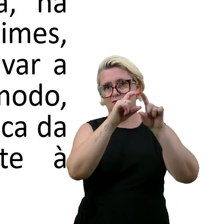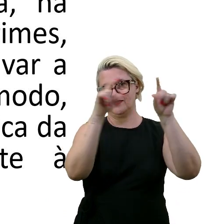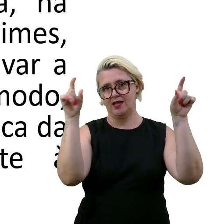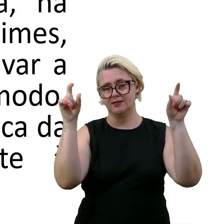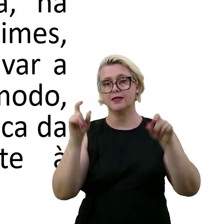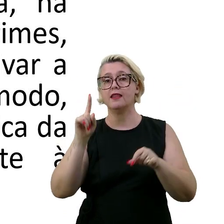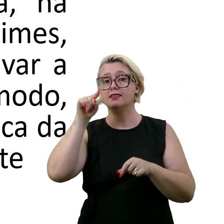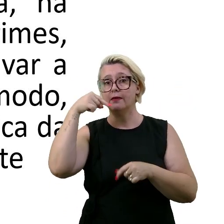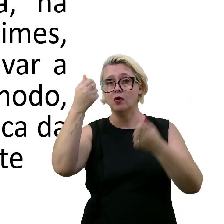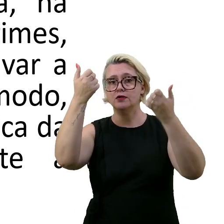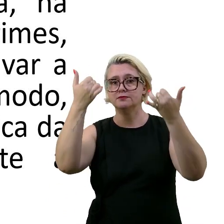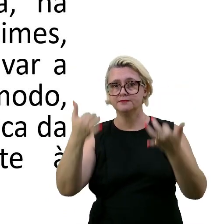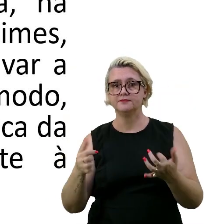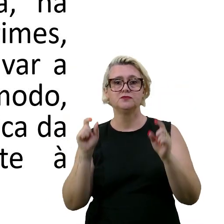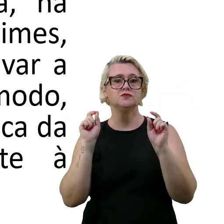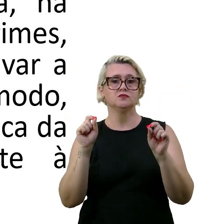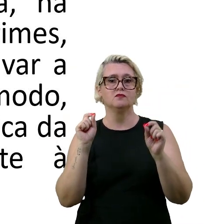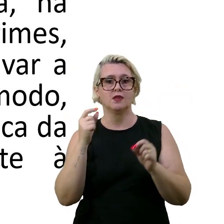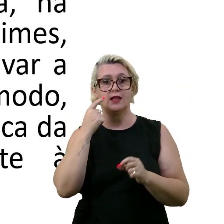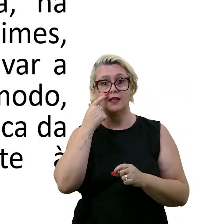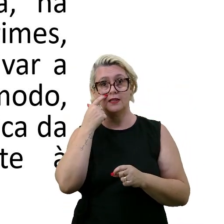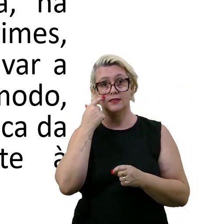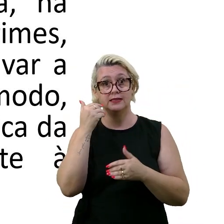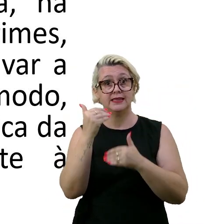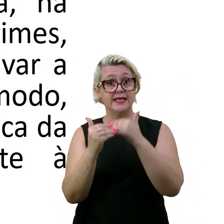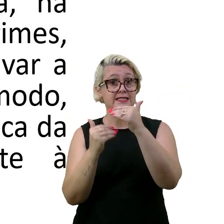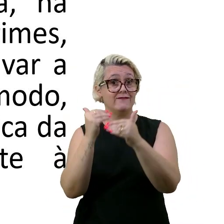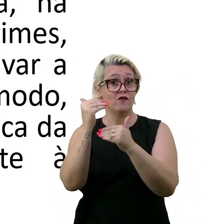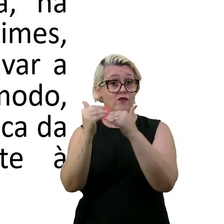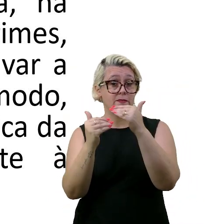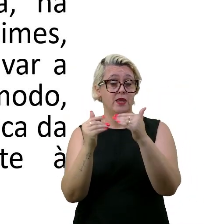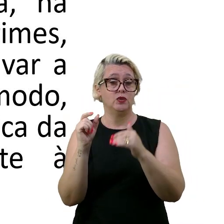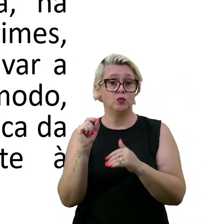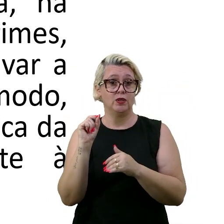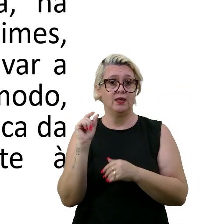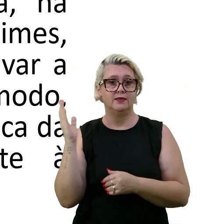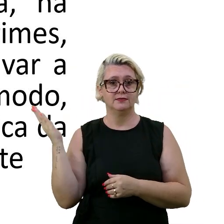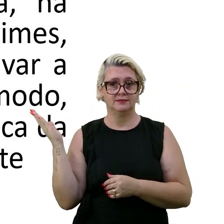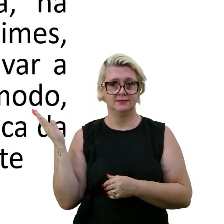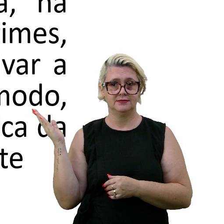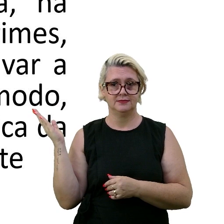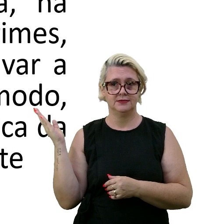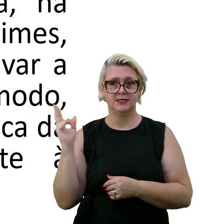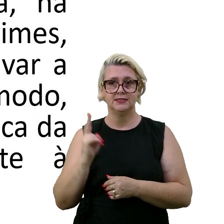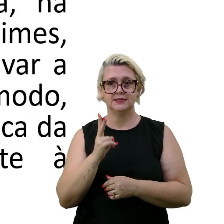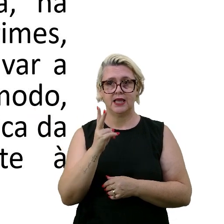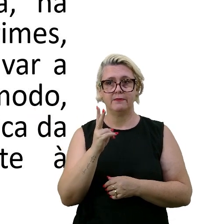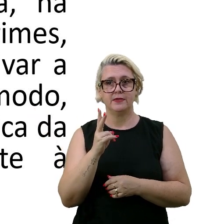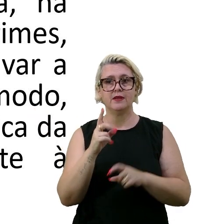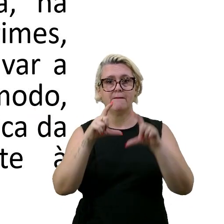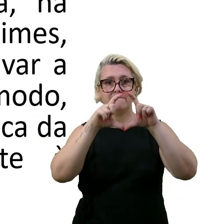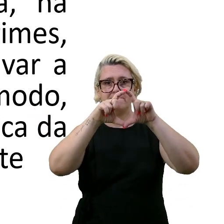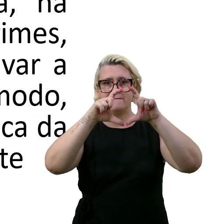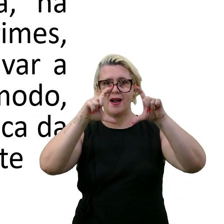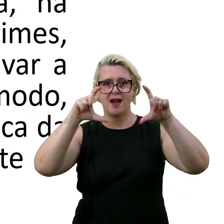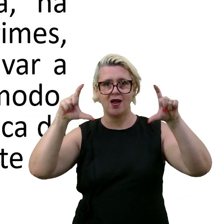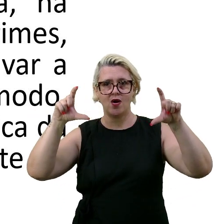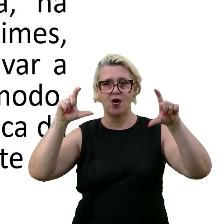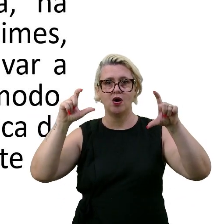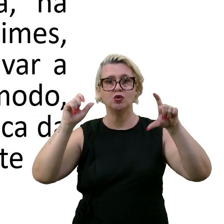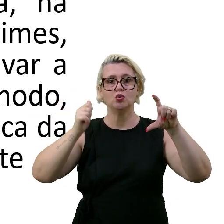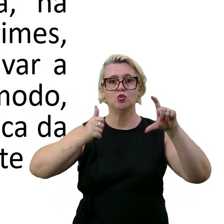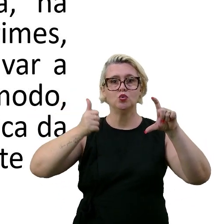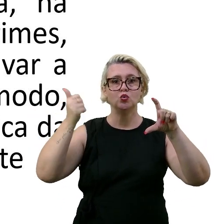Depois vem o meu desenvolvimento. O meu desenvolvimento aqui sempre vai ser maior que a